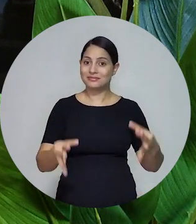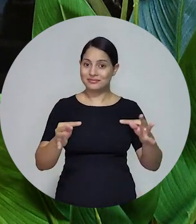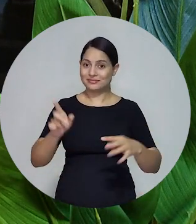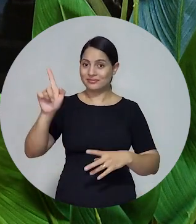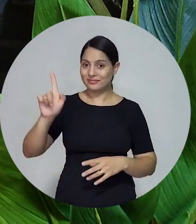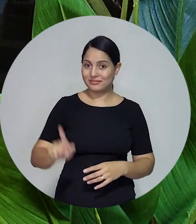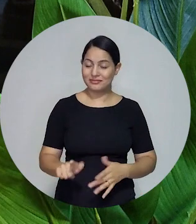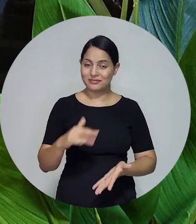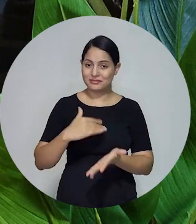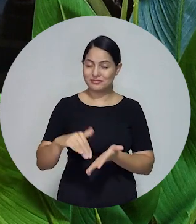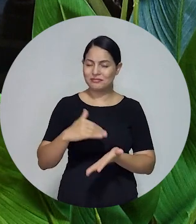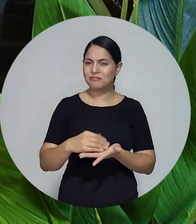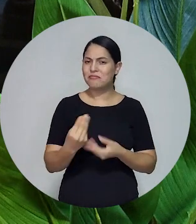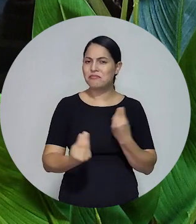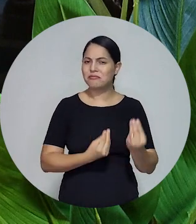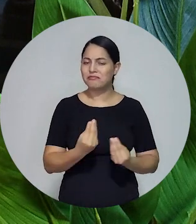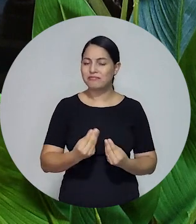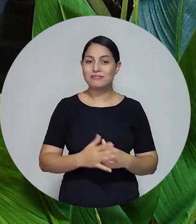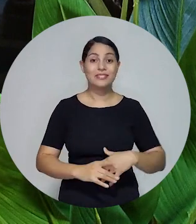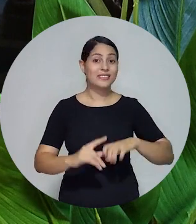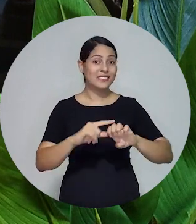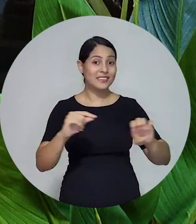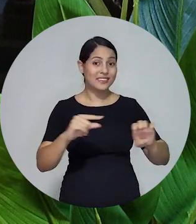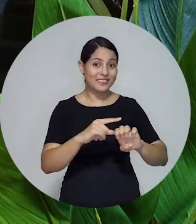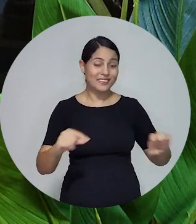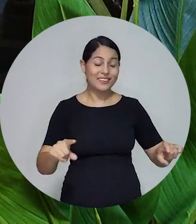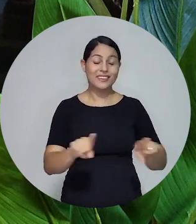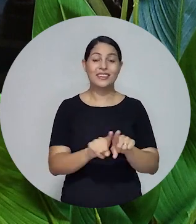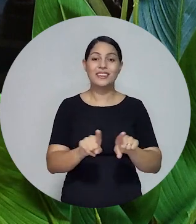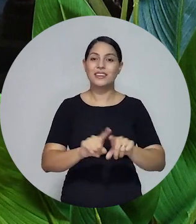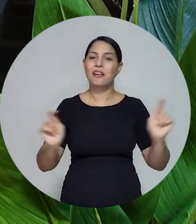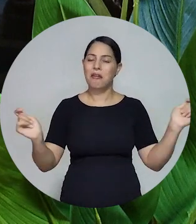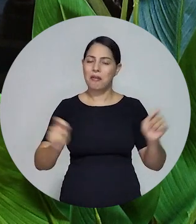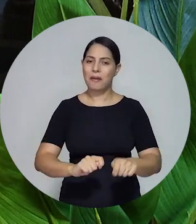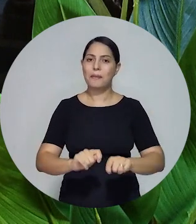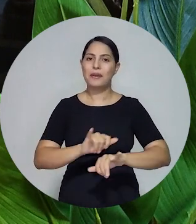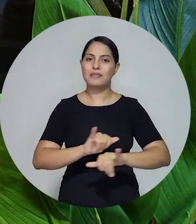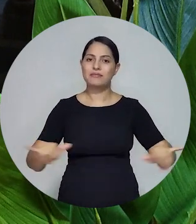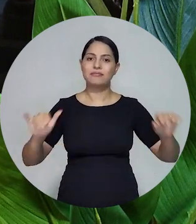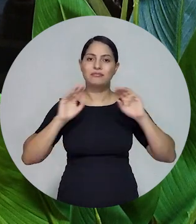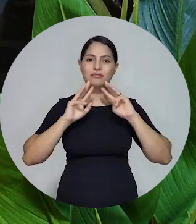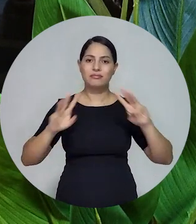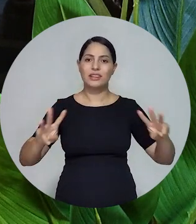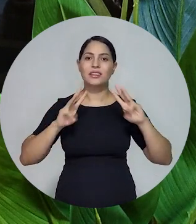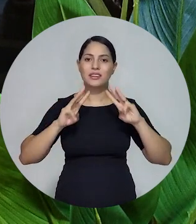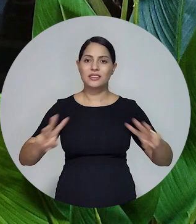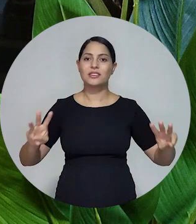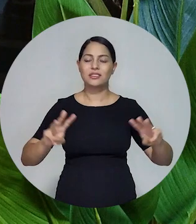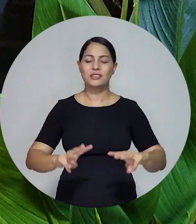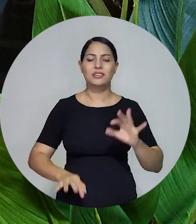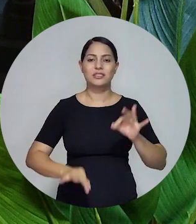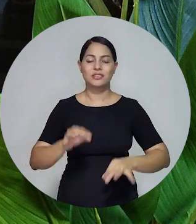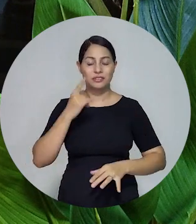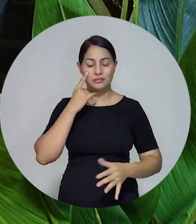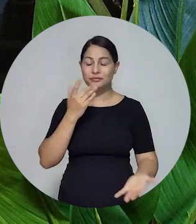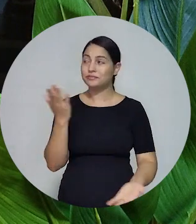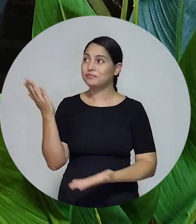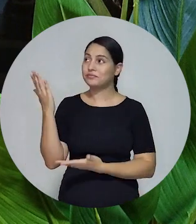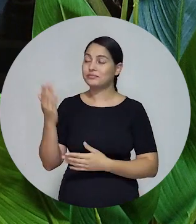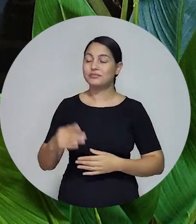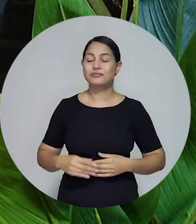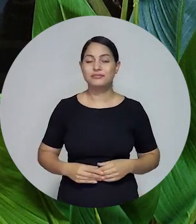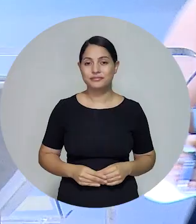para a advocacia, tecnologias na gestão de escritórios, empreendedorismo, competências e marketing